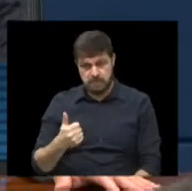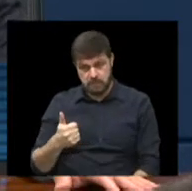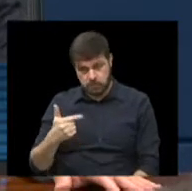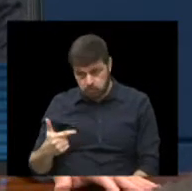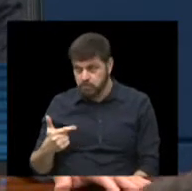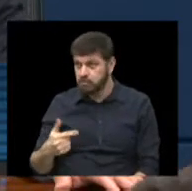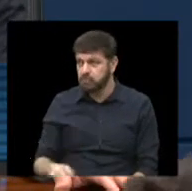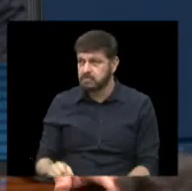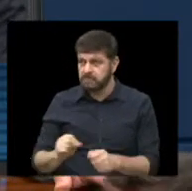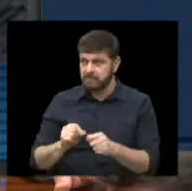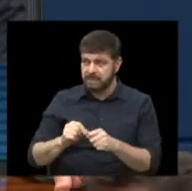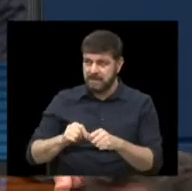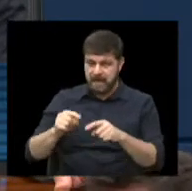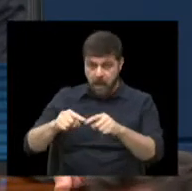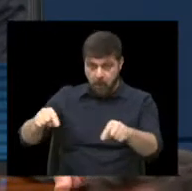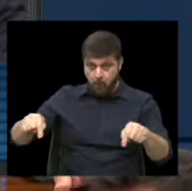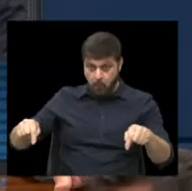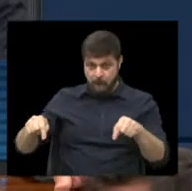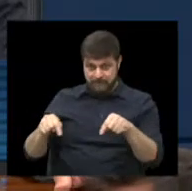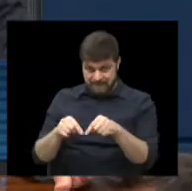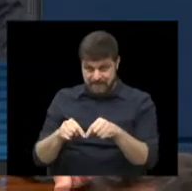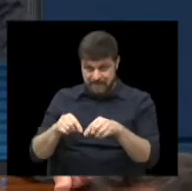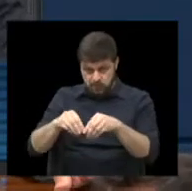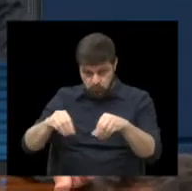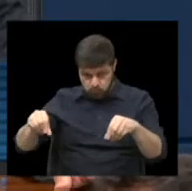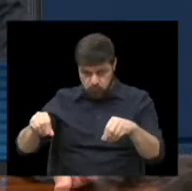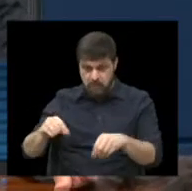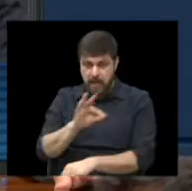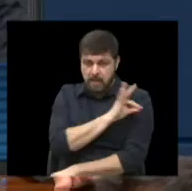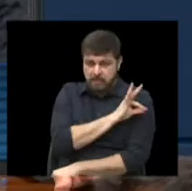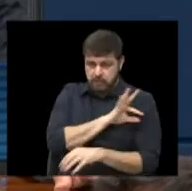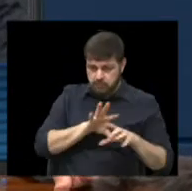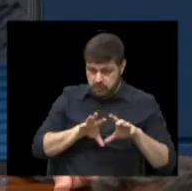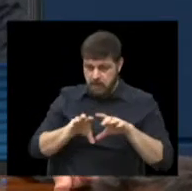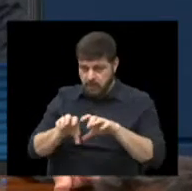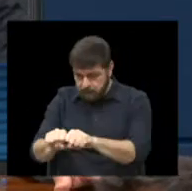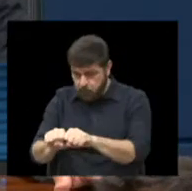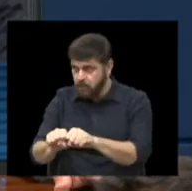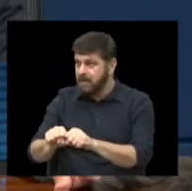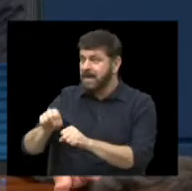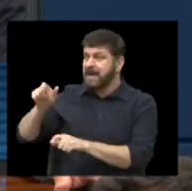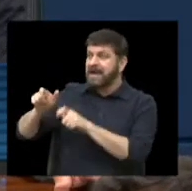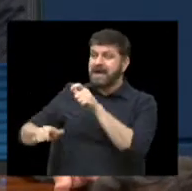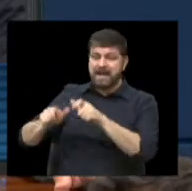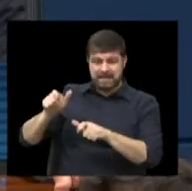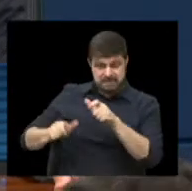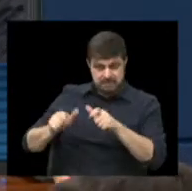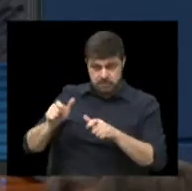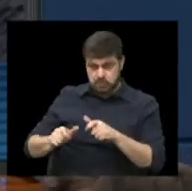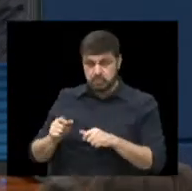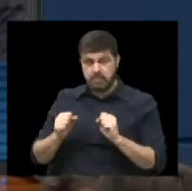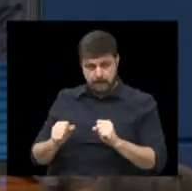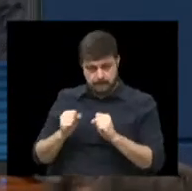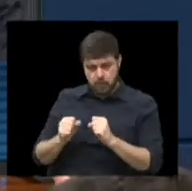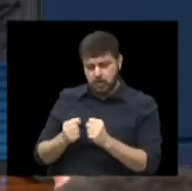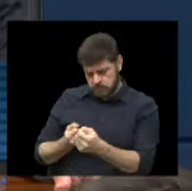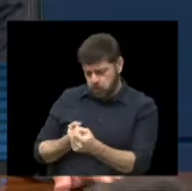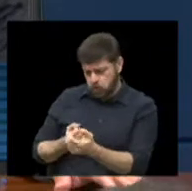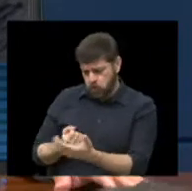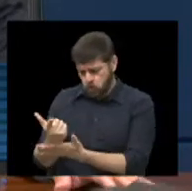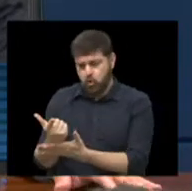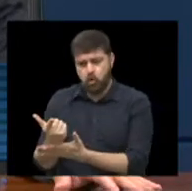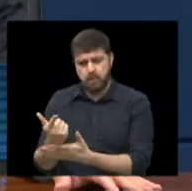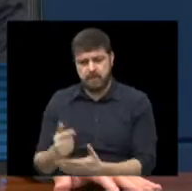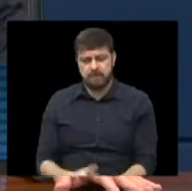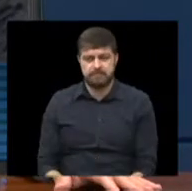classe de bens públicos de uso comum do povo e transfere para a classe de bens dominicais, autoriza a venda através de licitação e